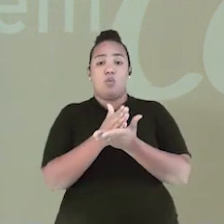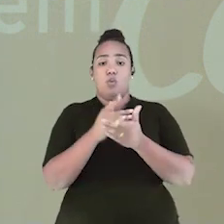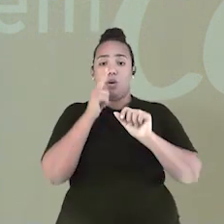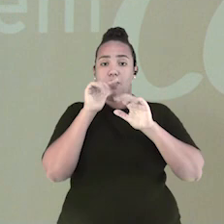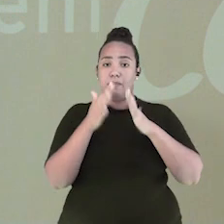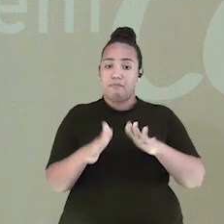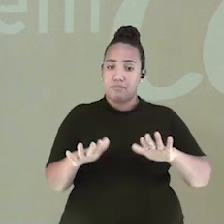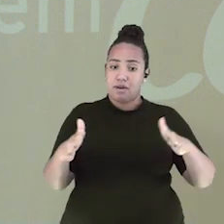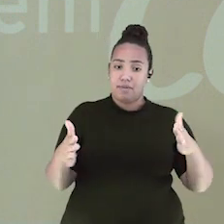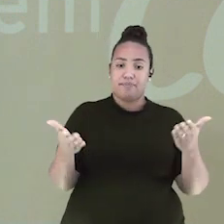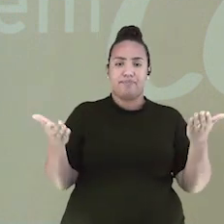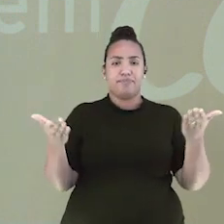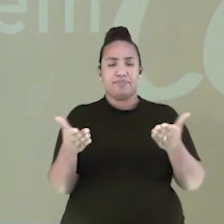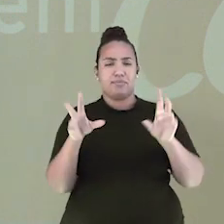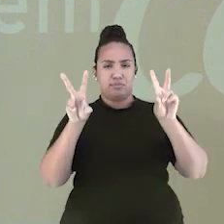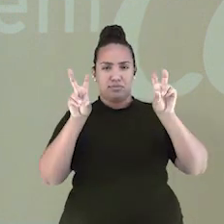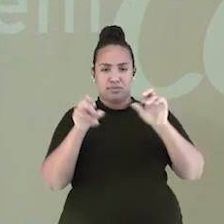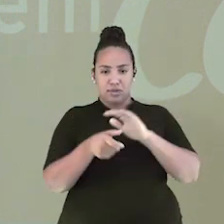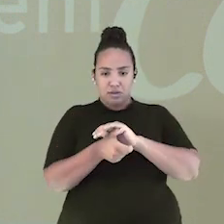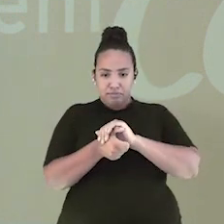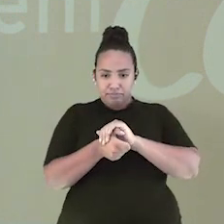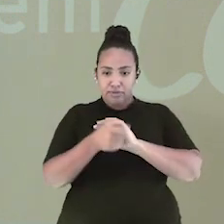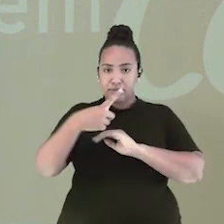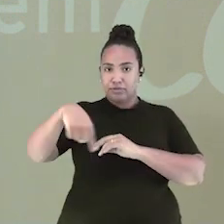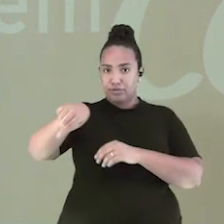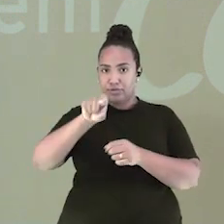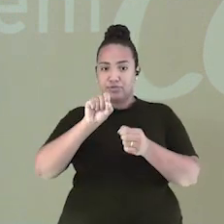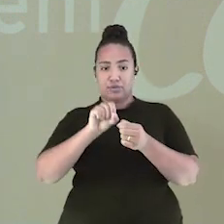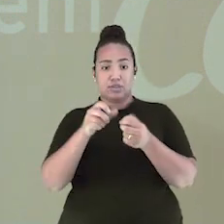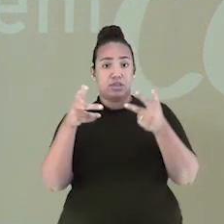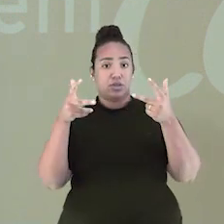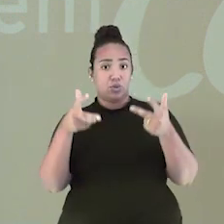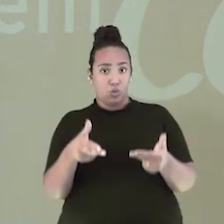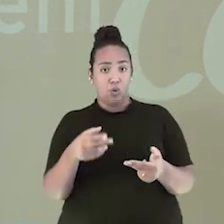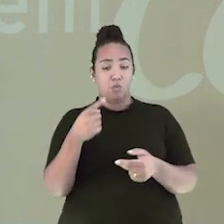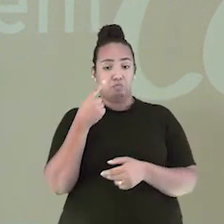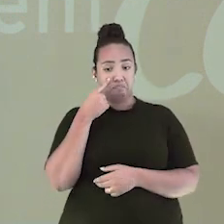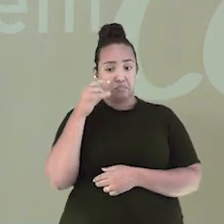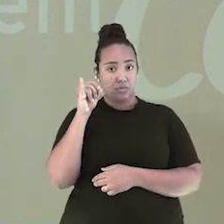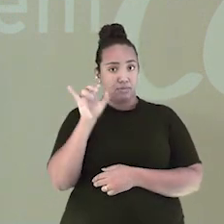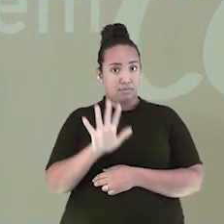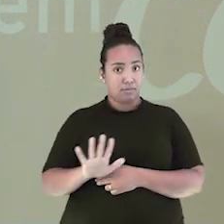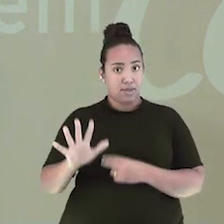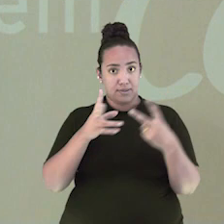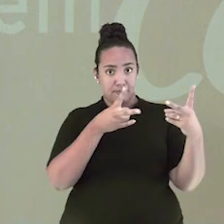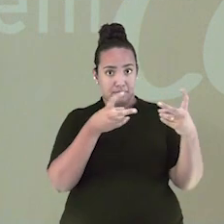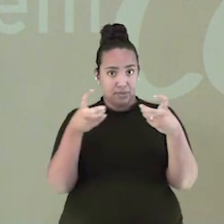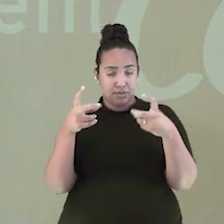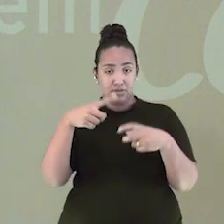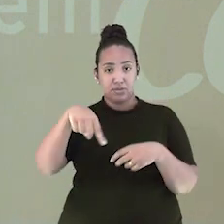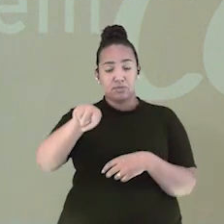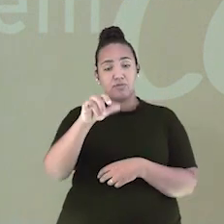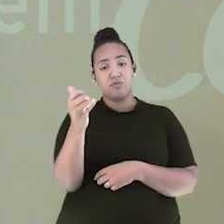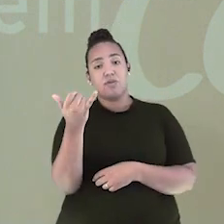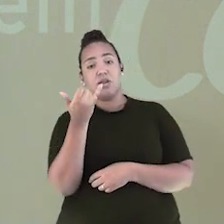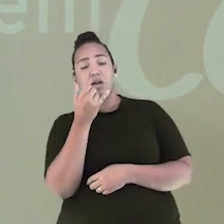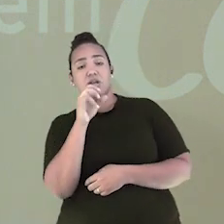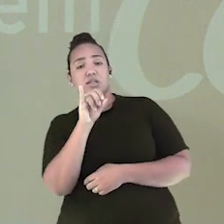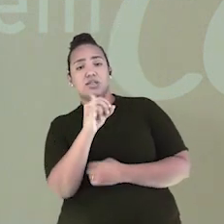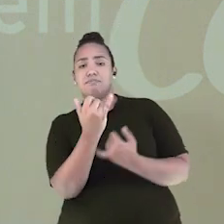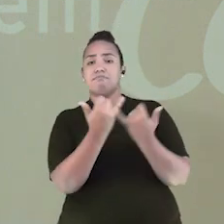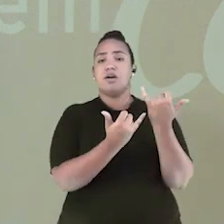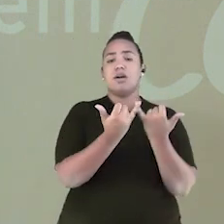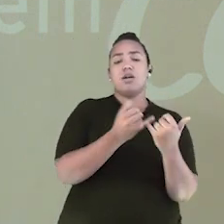gente já está falando aí de tartaruga, a gente vai fazer igual Darwin e vai observar algumas imagens. E eu quero que vocês me digam se elas se parecem e se existe